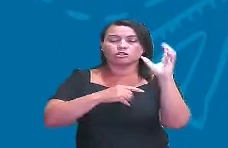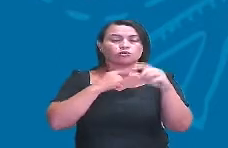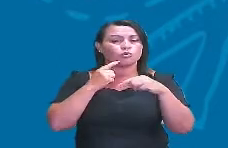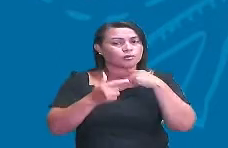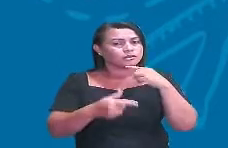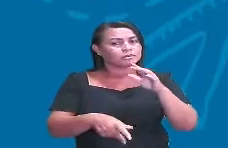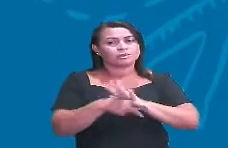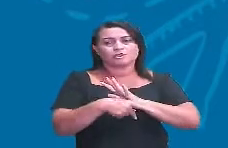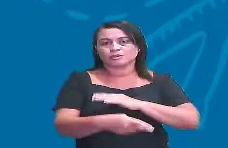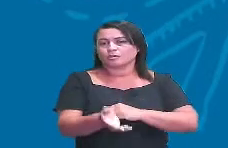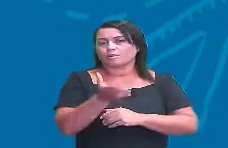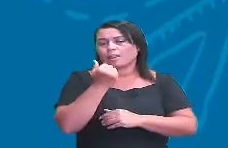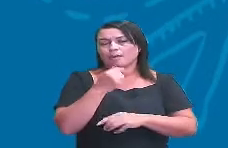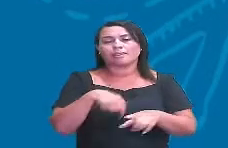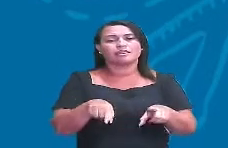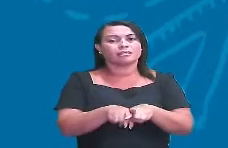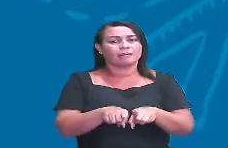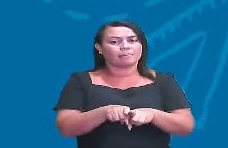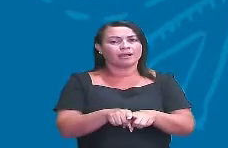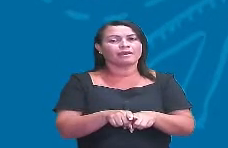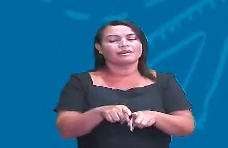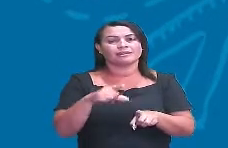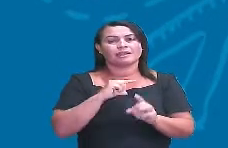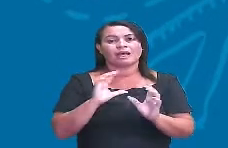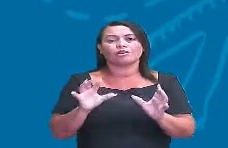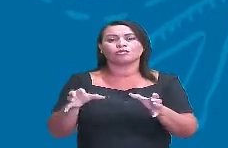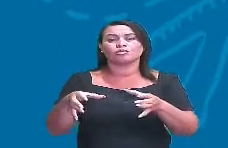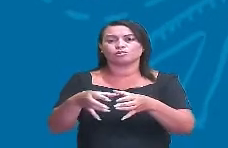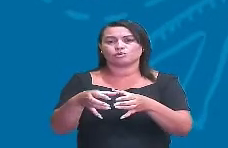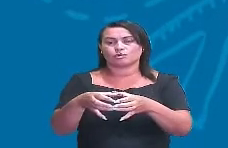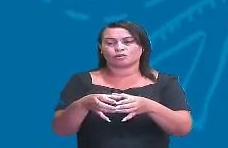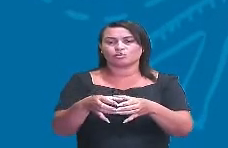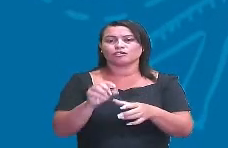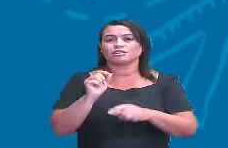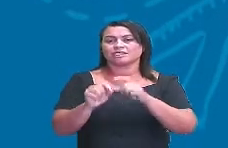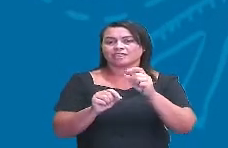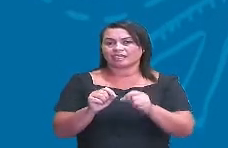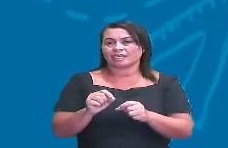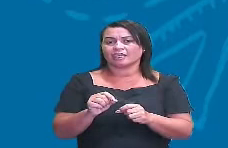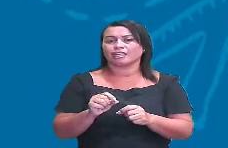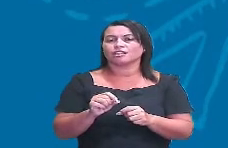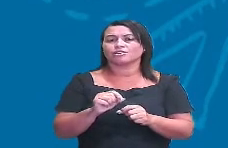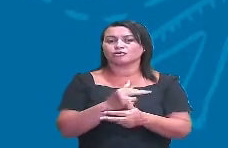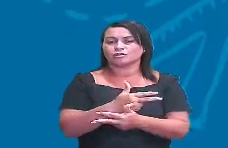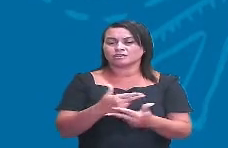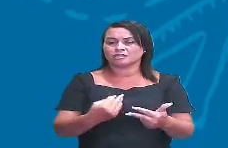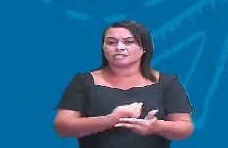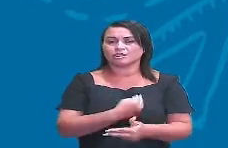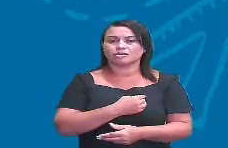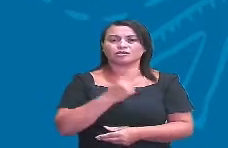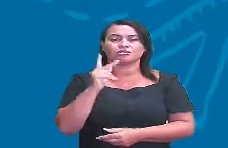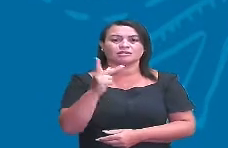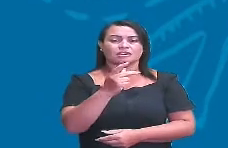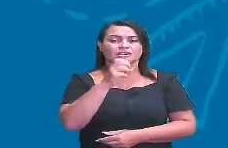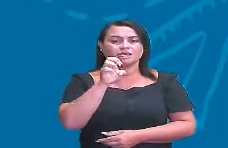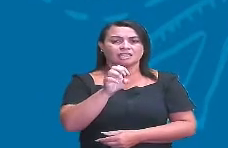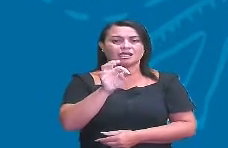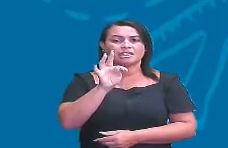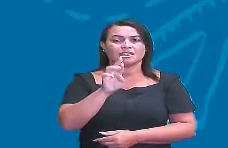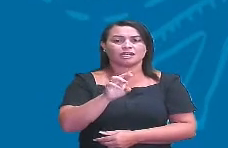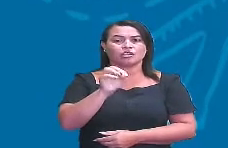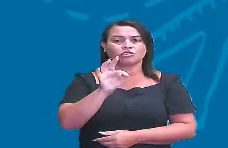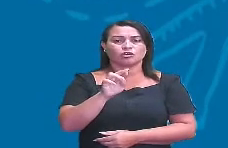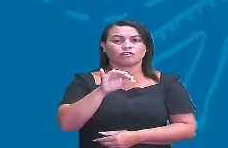o seu próprio alimento, eles também estão dentro da categoria dos organismos heterotróficos, tá certo?